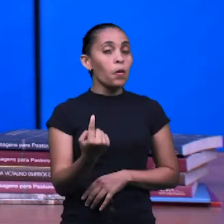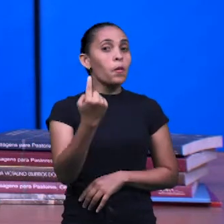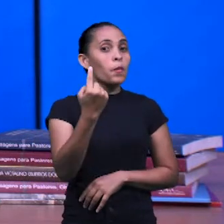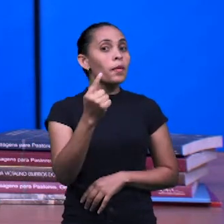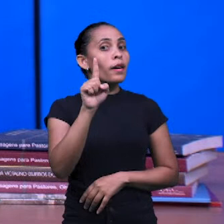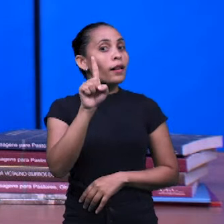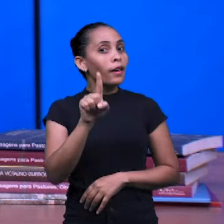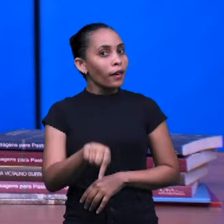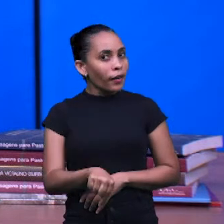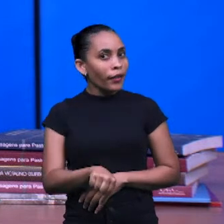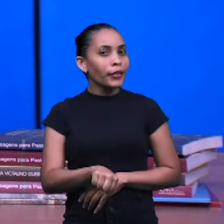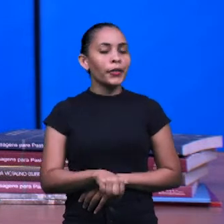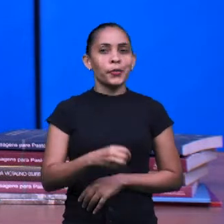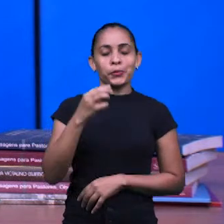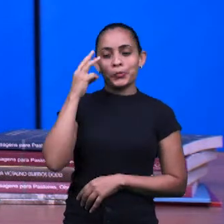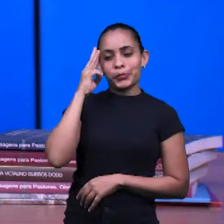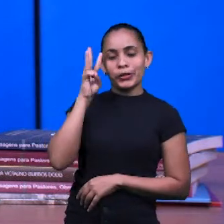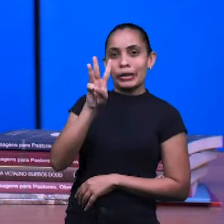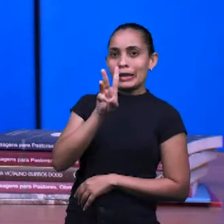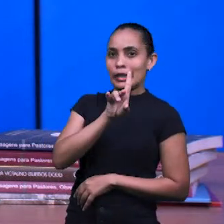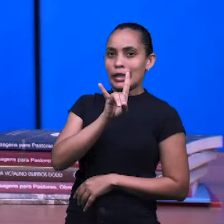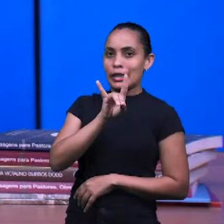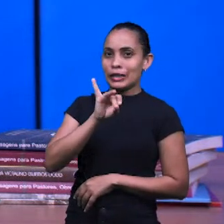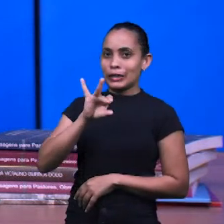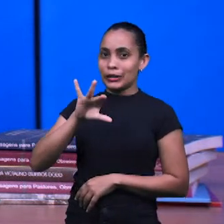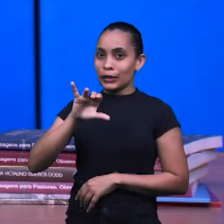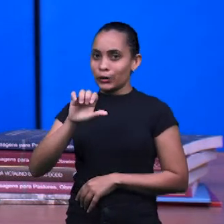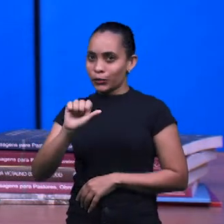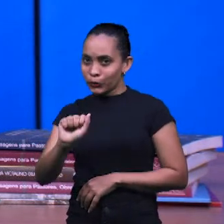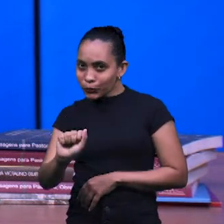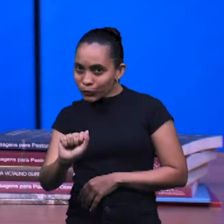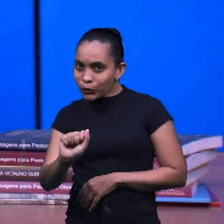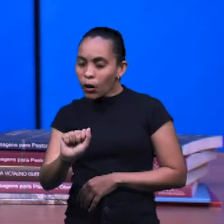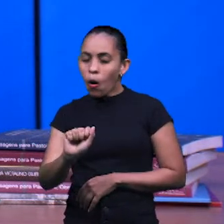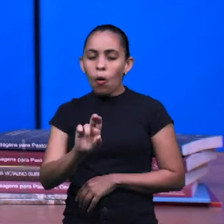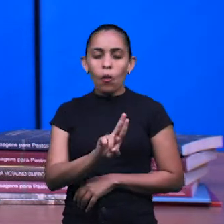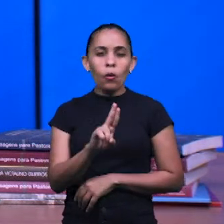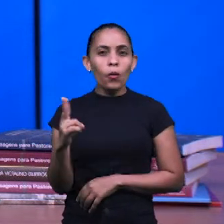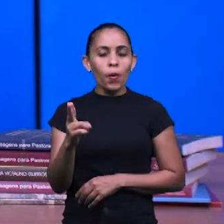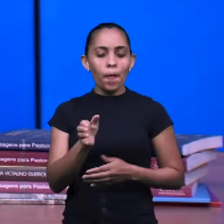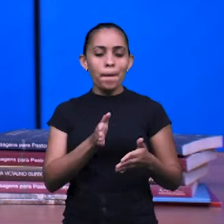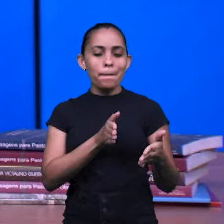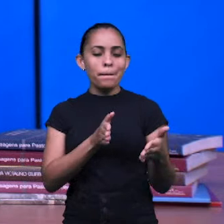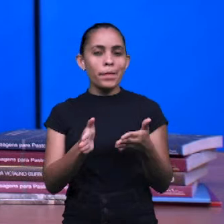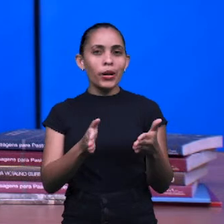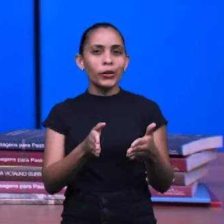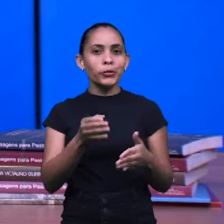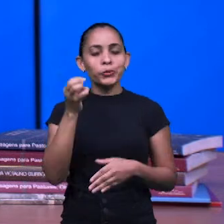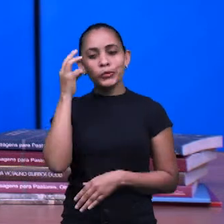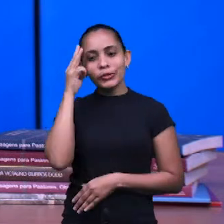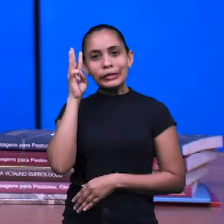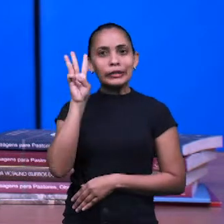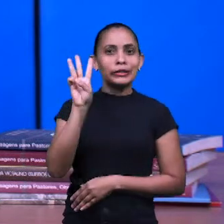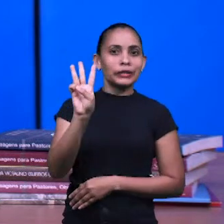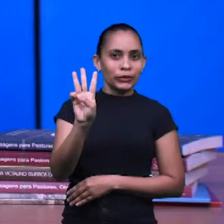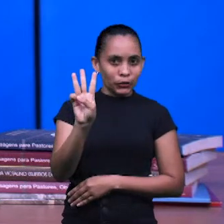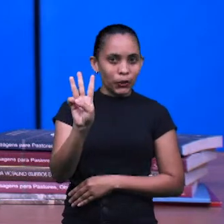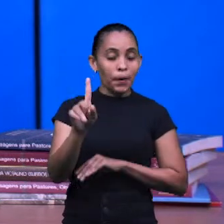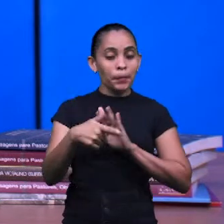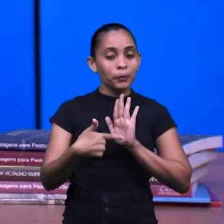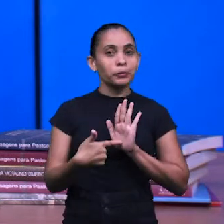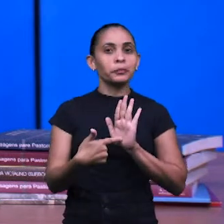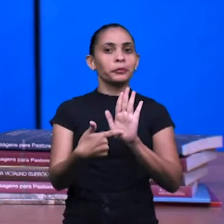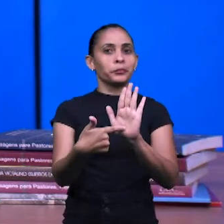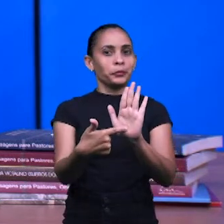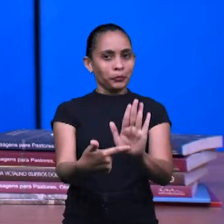expressão ao terceiro dia, ou então o período de 3 dias, para mostrar exatamente